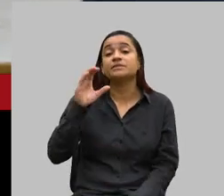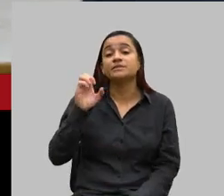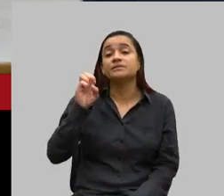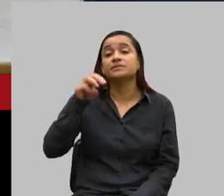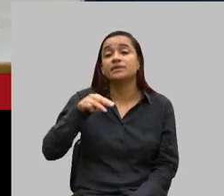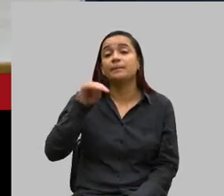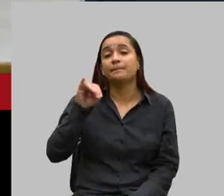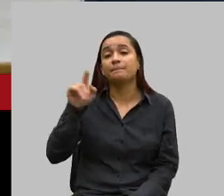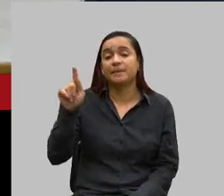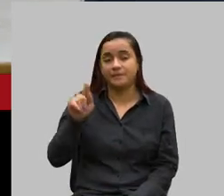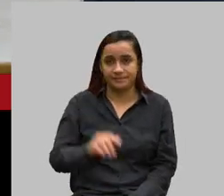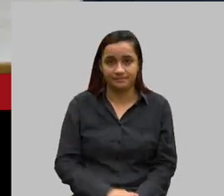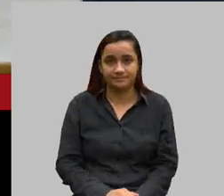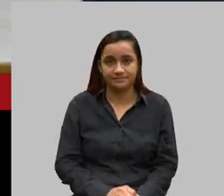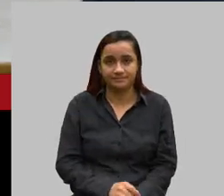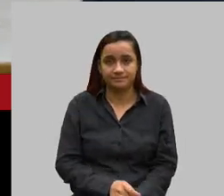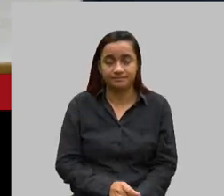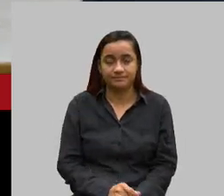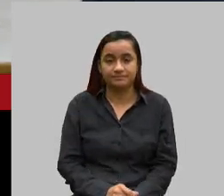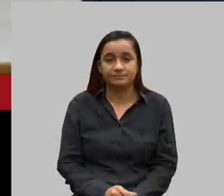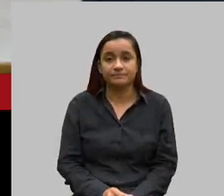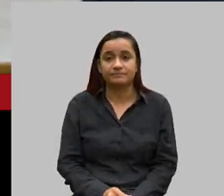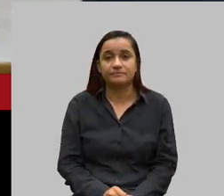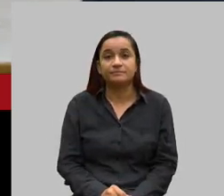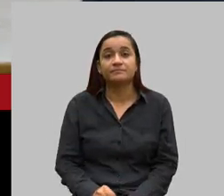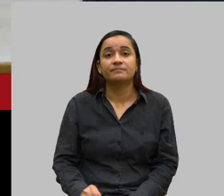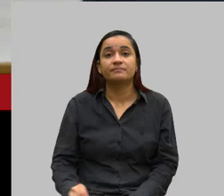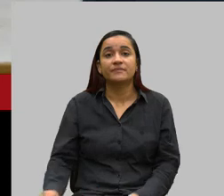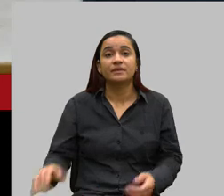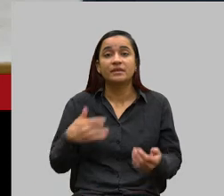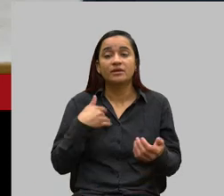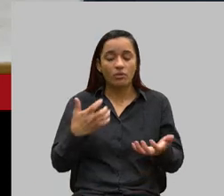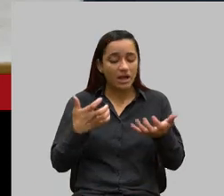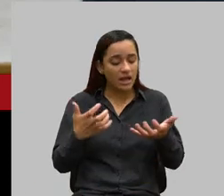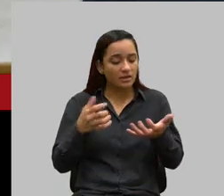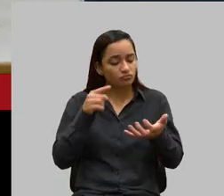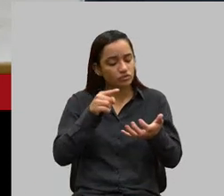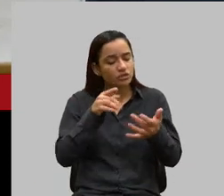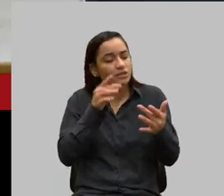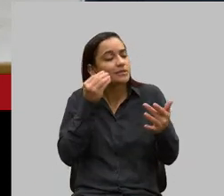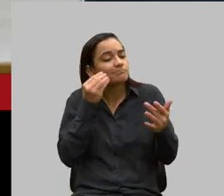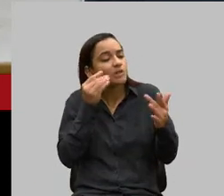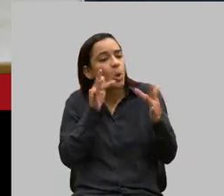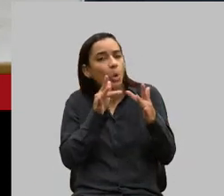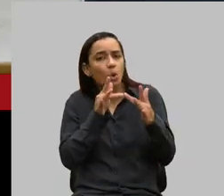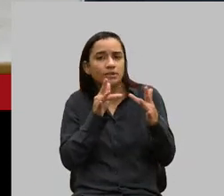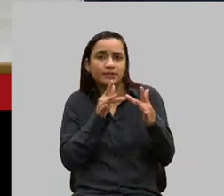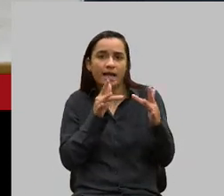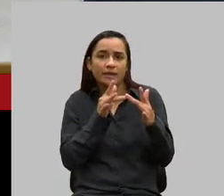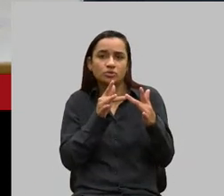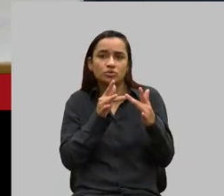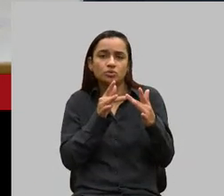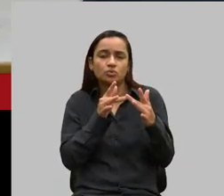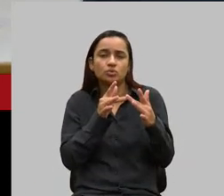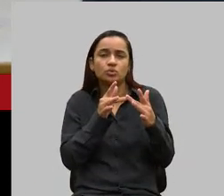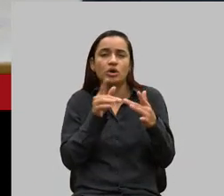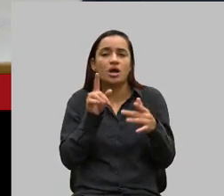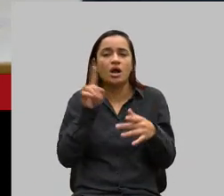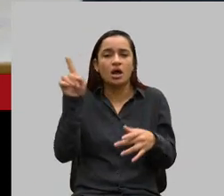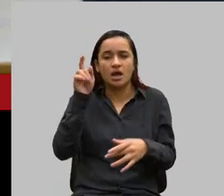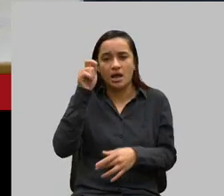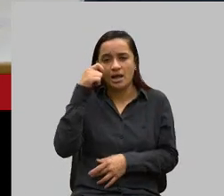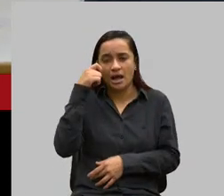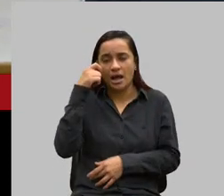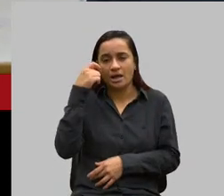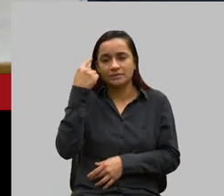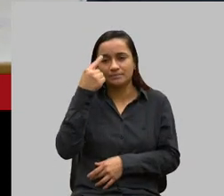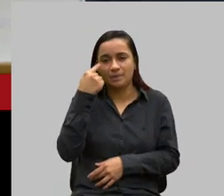passal que você entrasse em contato com o espanhol